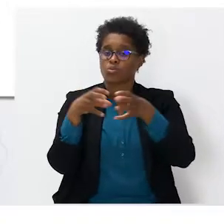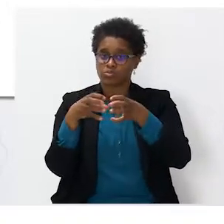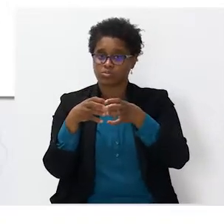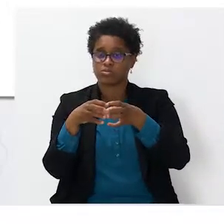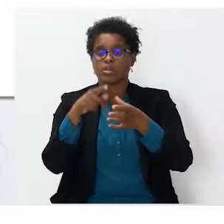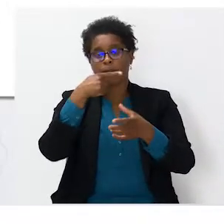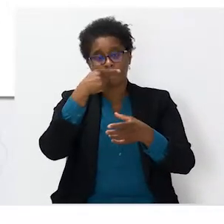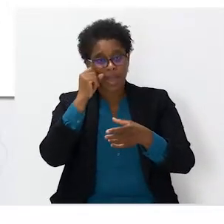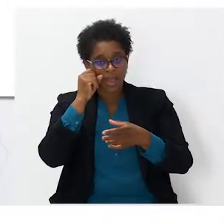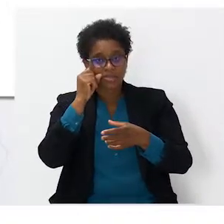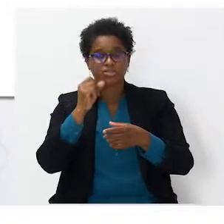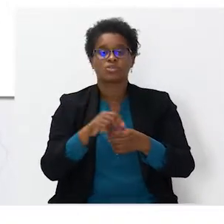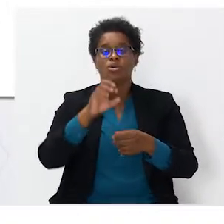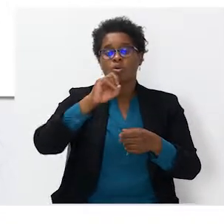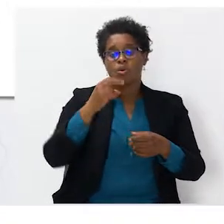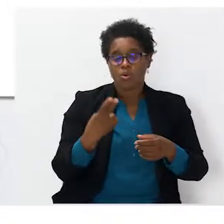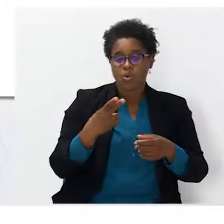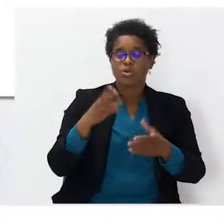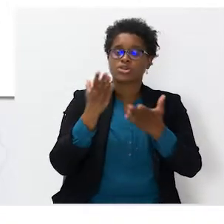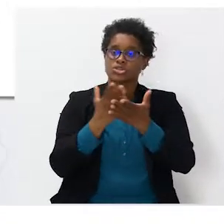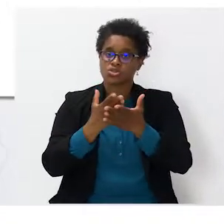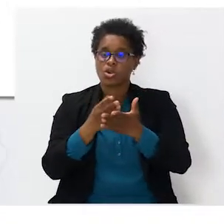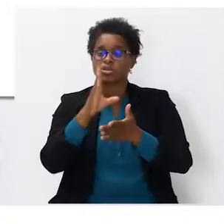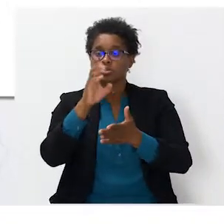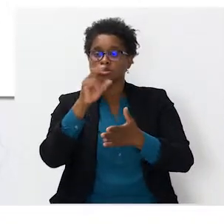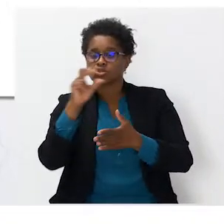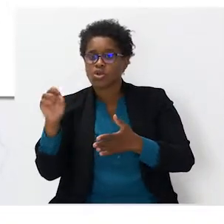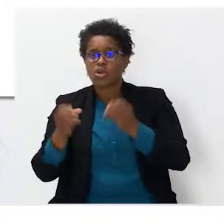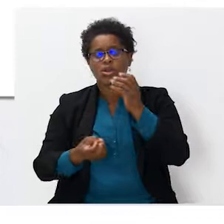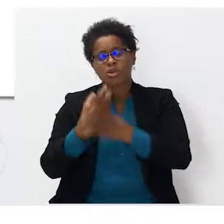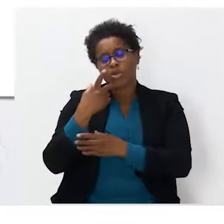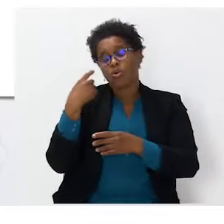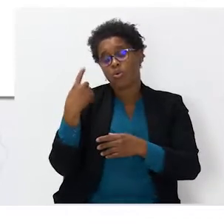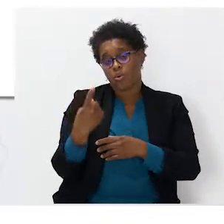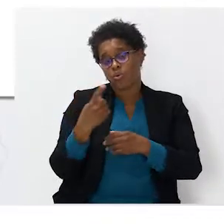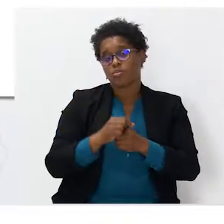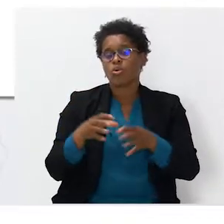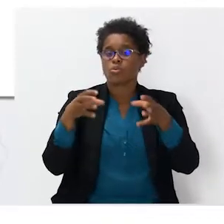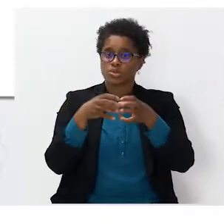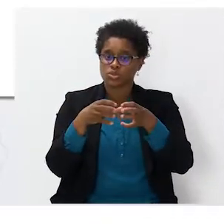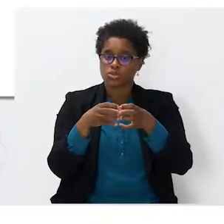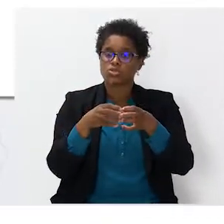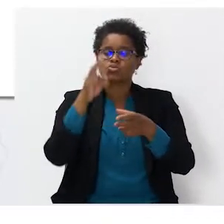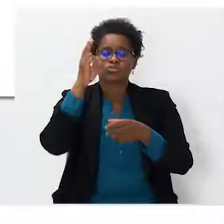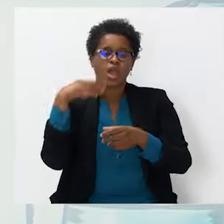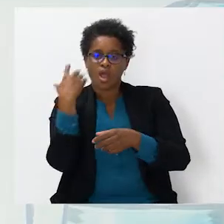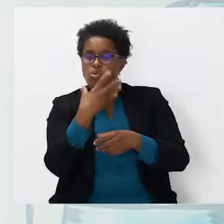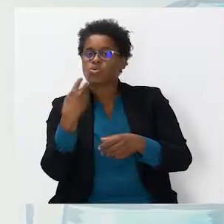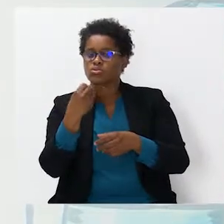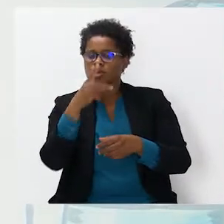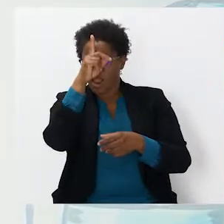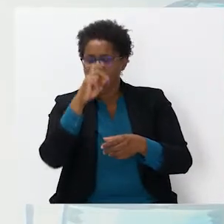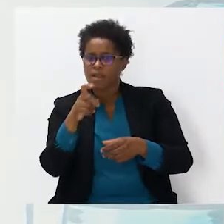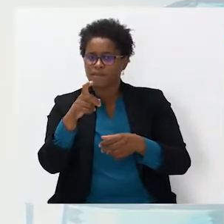de pais ou na escola do João criou-se uma comissão dos alunos.